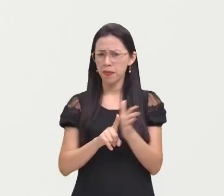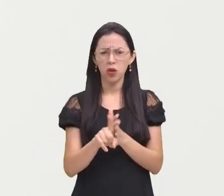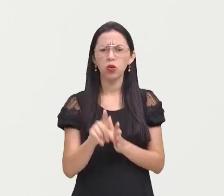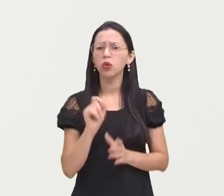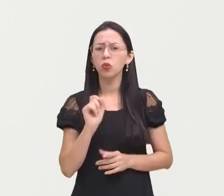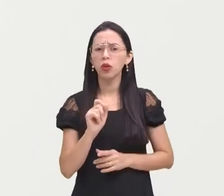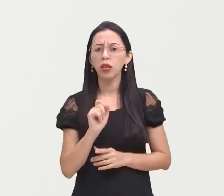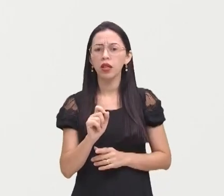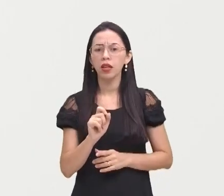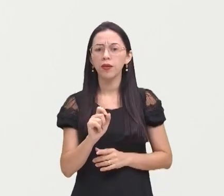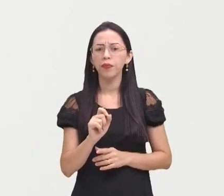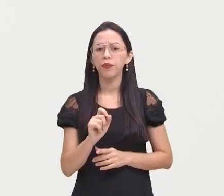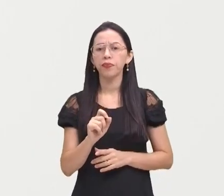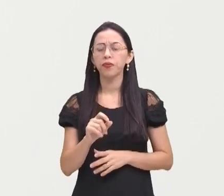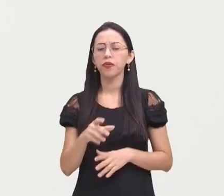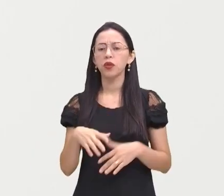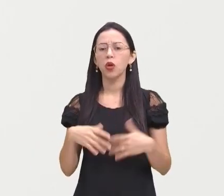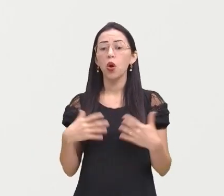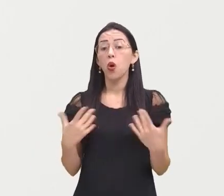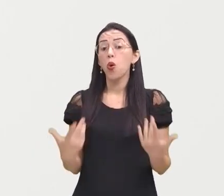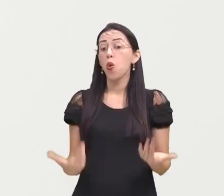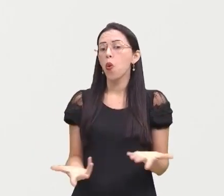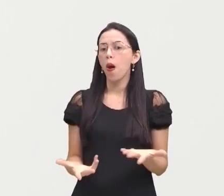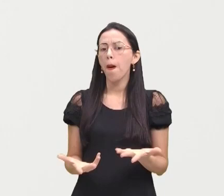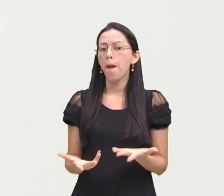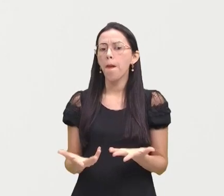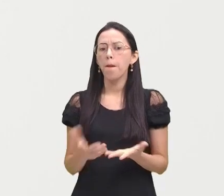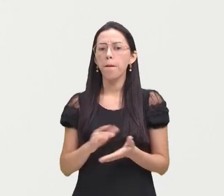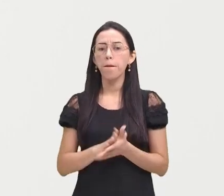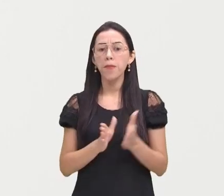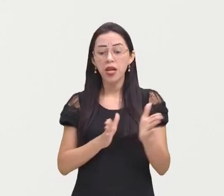que tornou uma parte da viagem